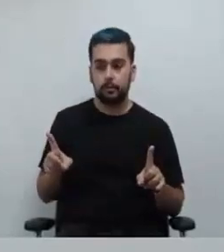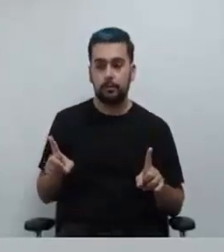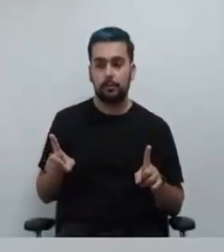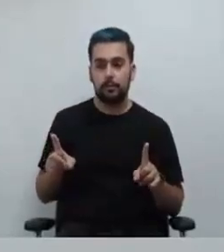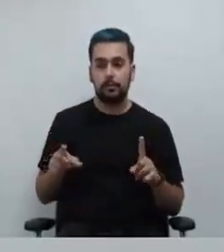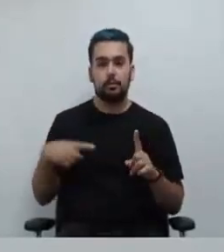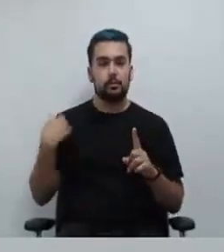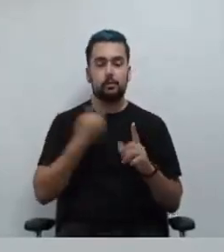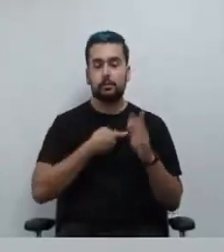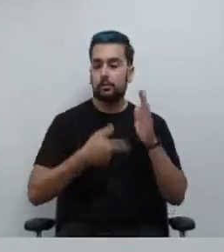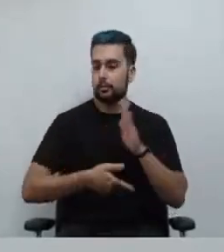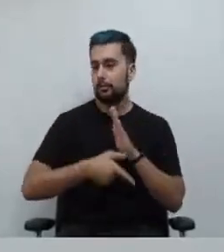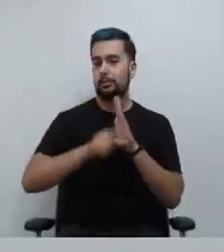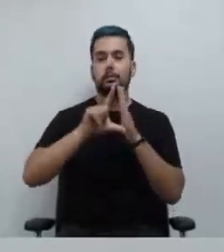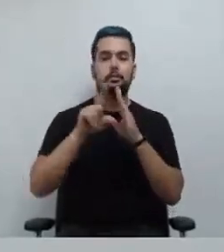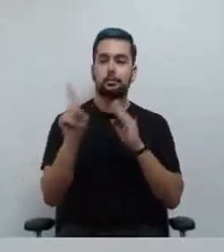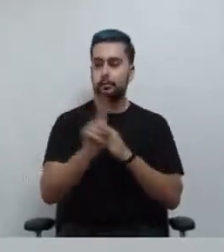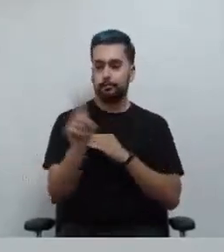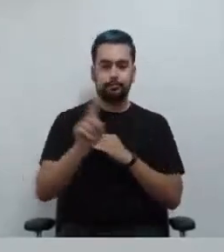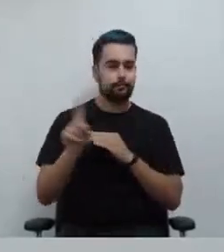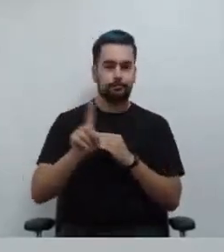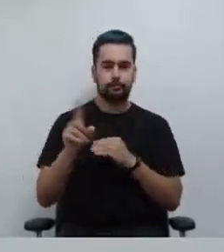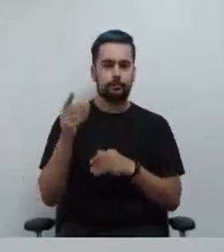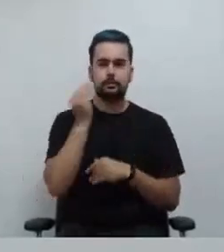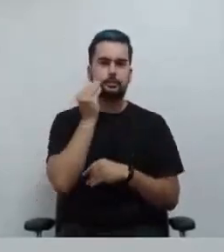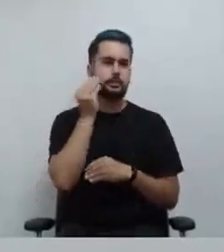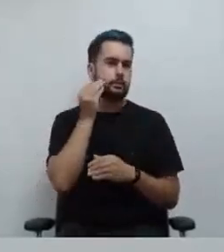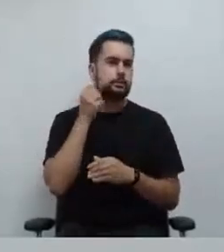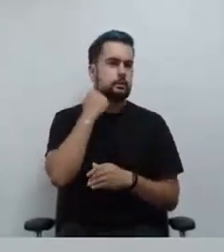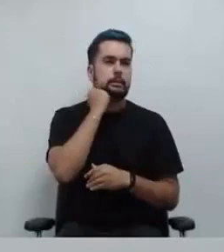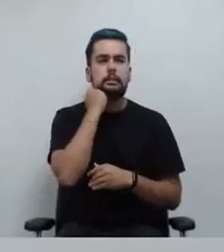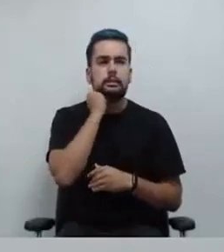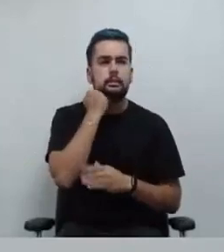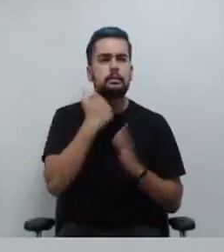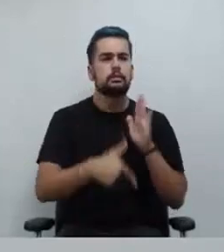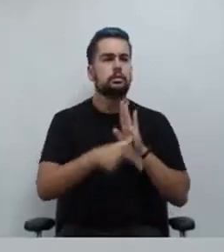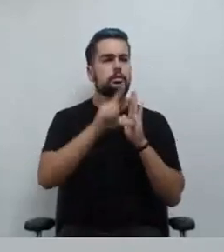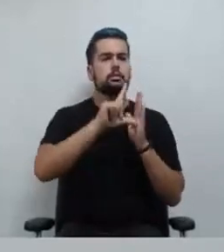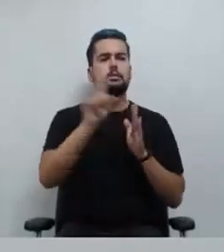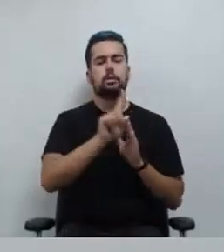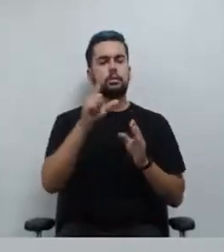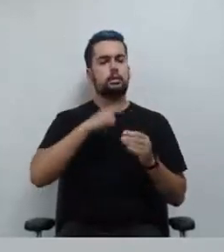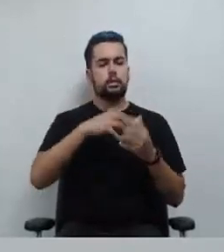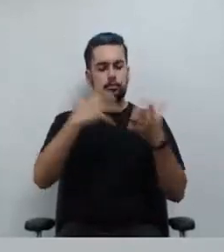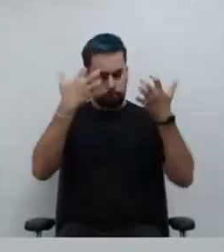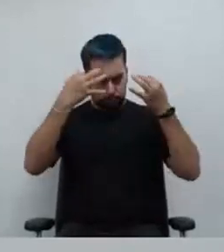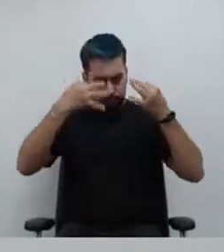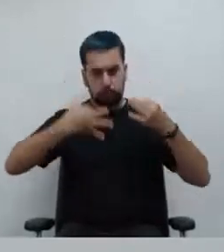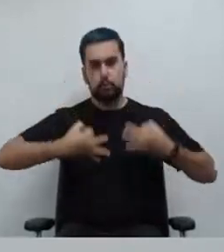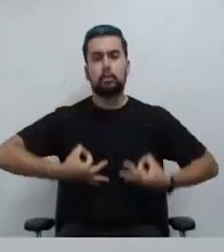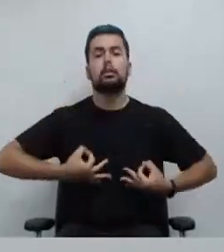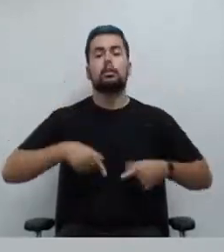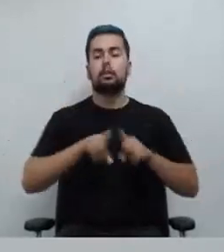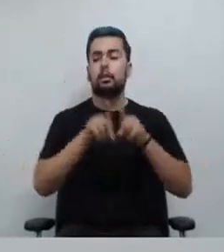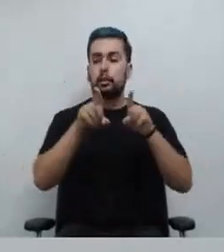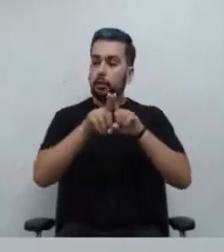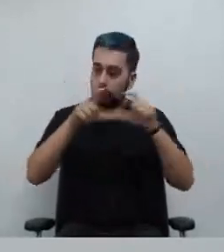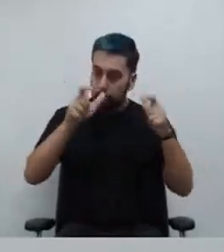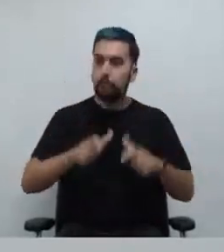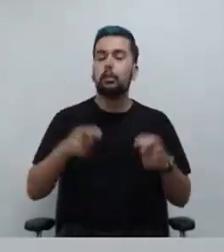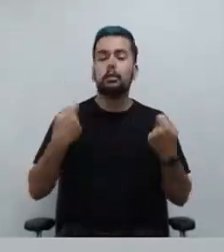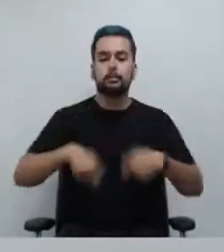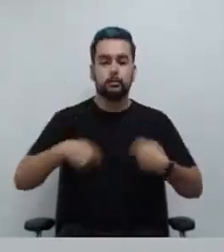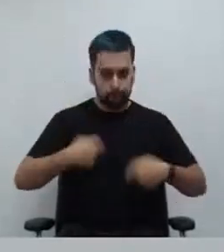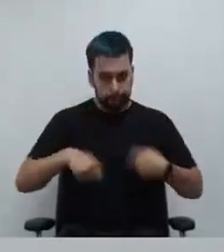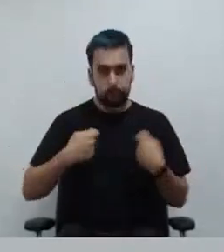nos anteciparmos, né, sem nos precipitarmos. Acho que ter a serenidade que o momento precisa. Acho